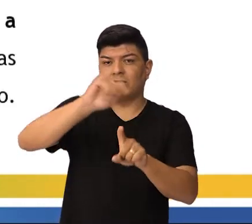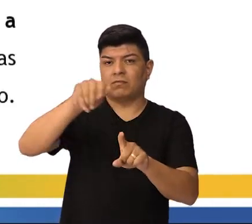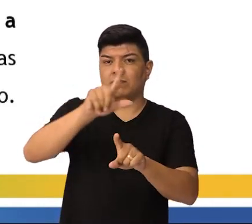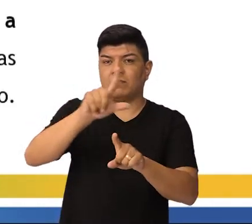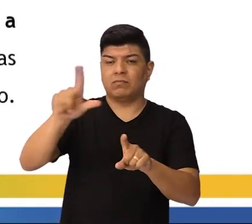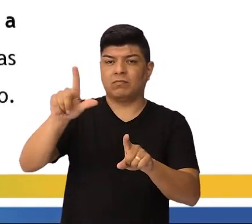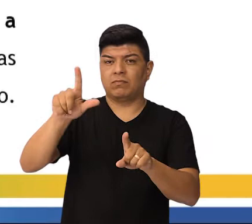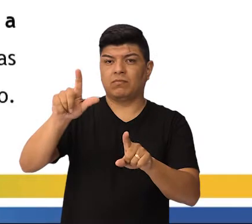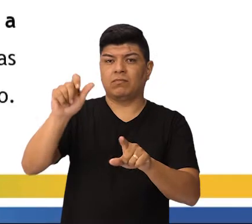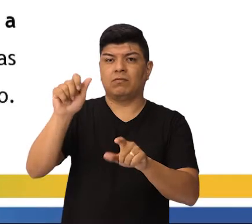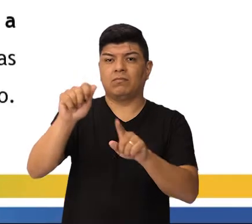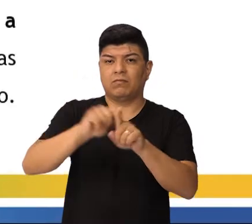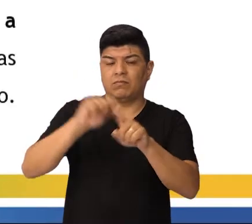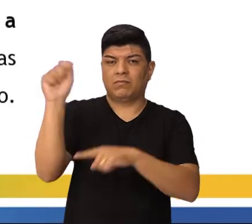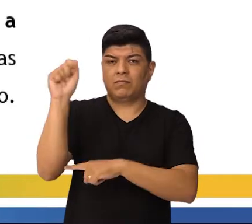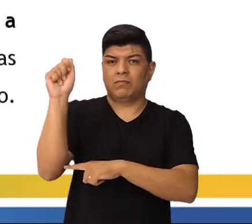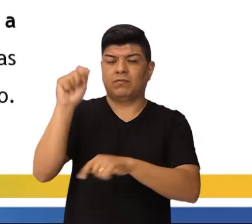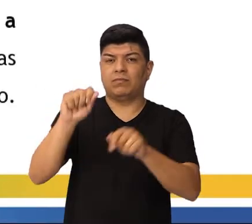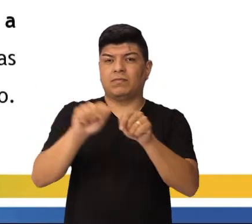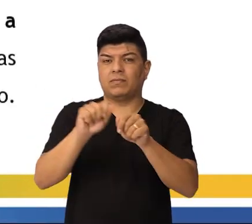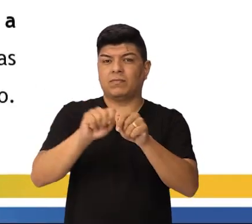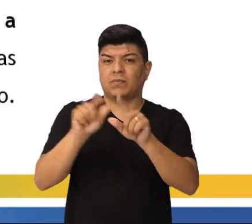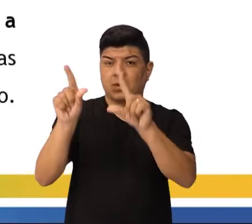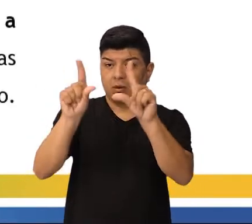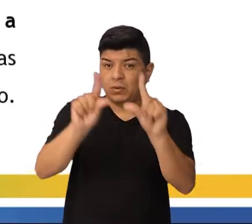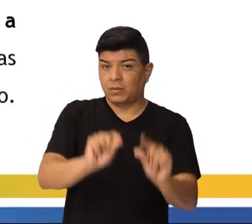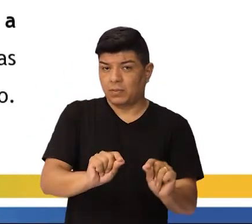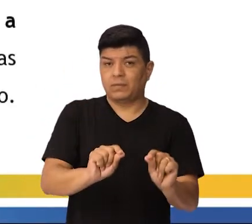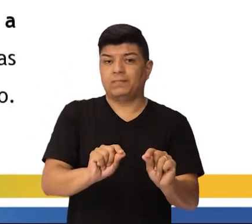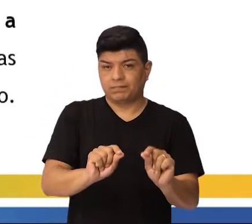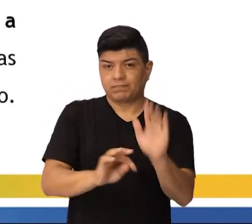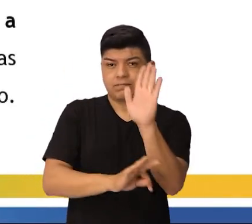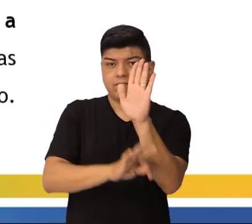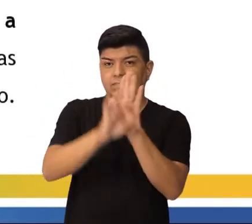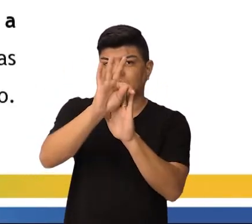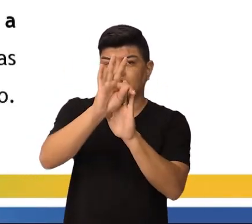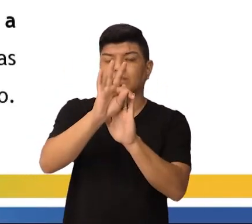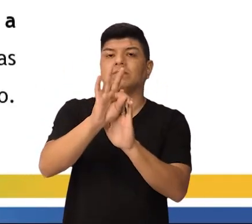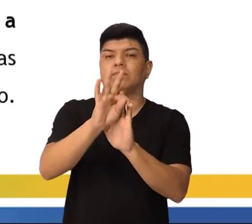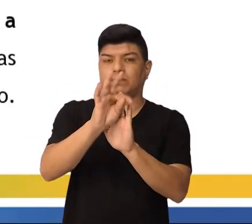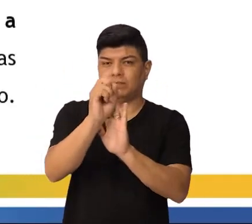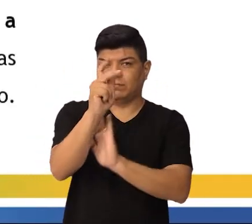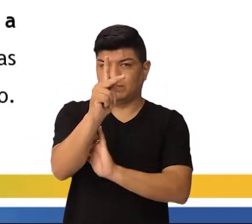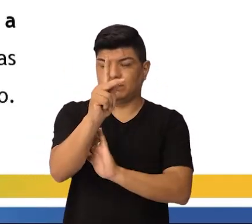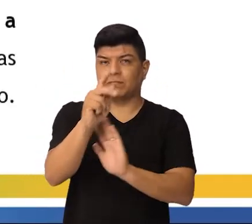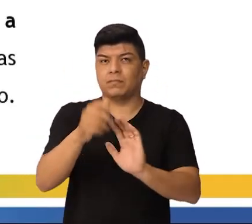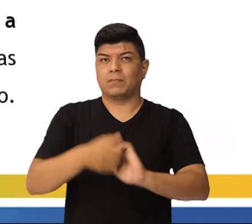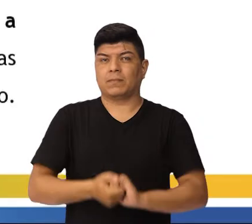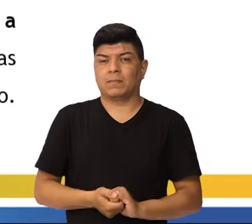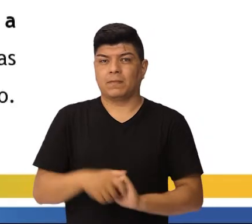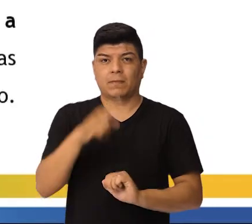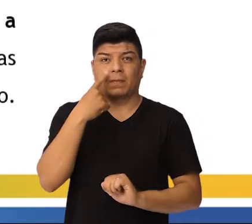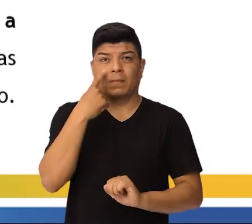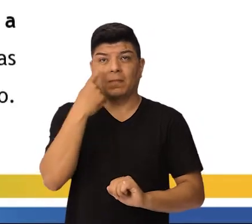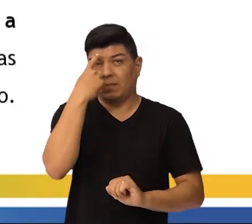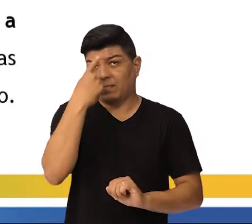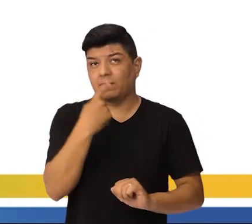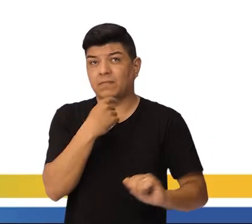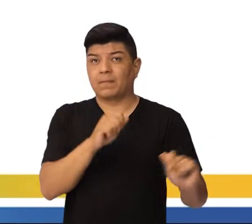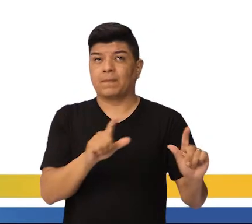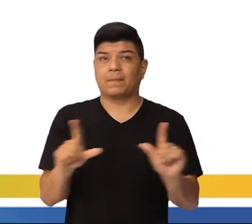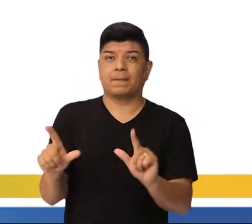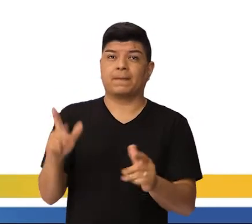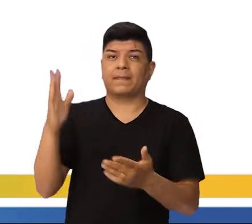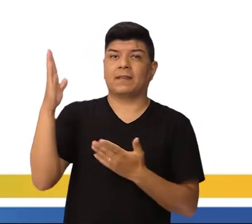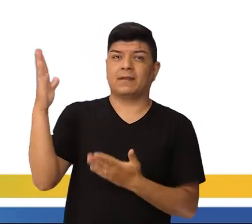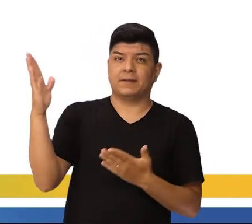agosto, ocorre uma decadência dessas temperaturas, ok? Então, para ilustrar como é que é isso. Agora,